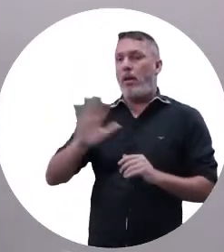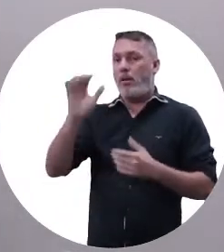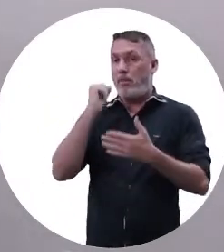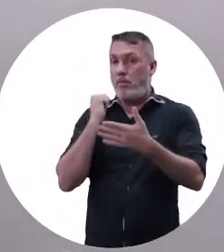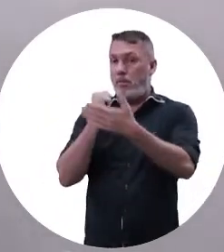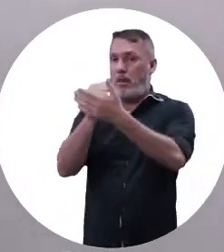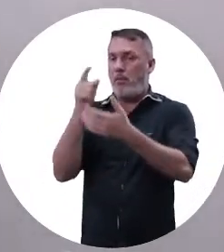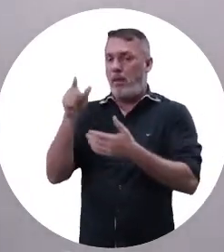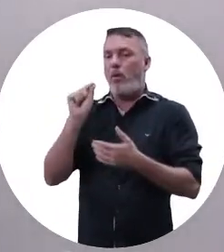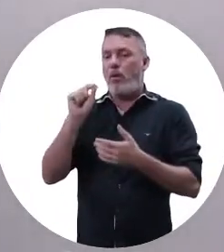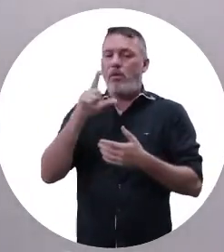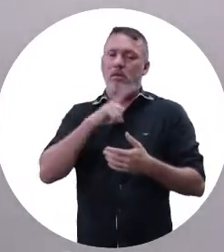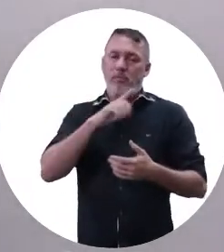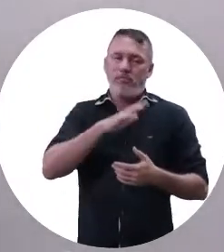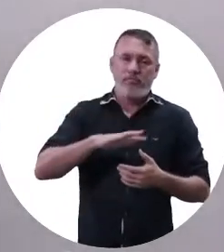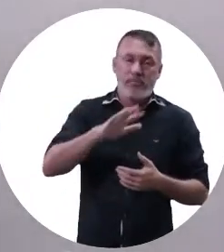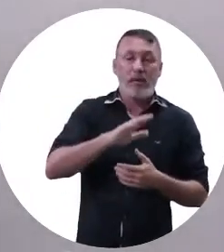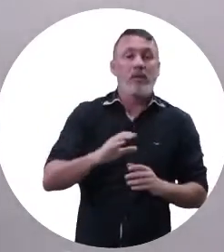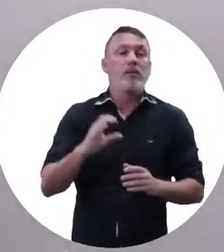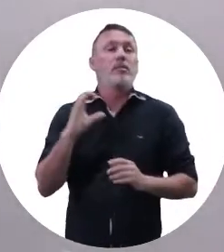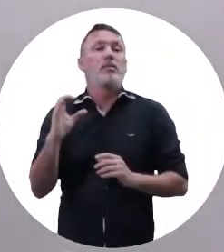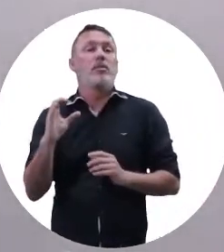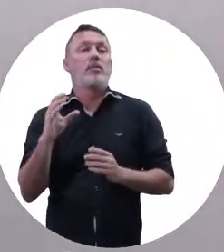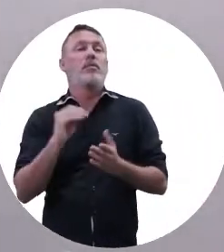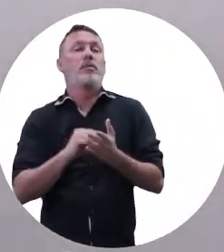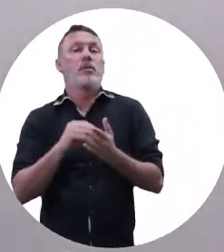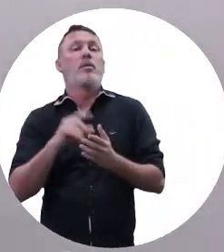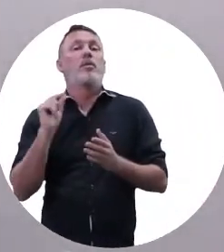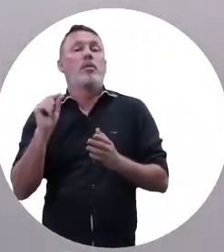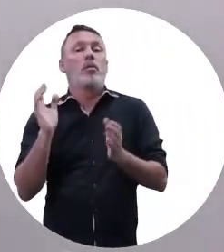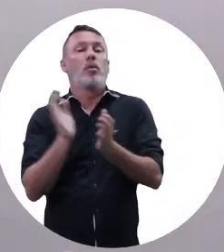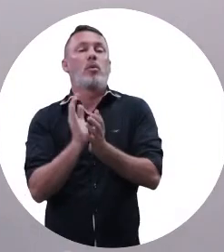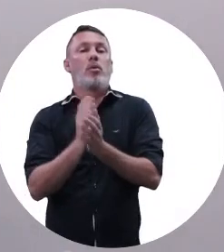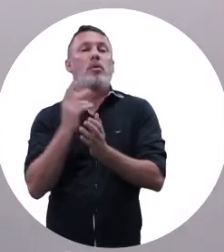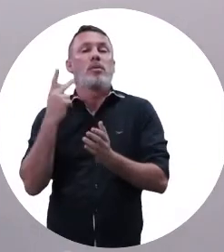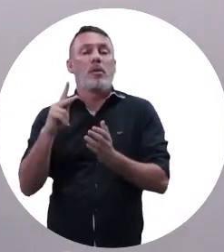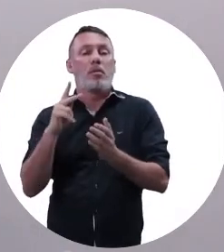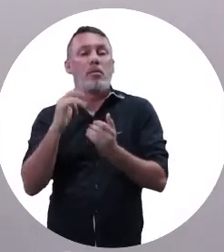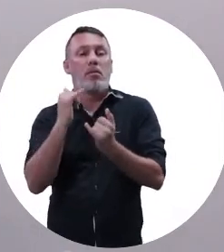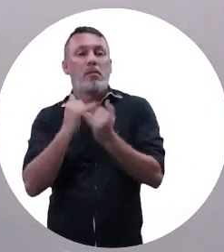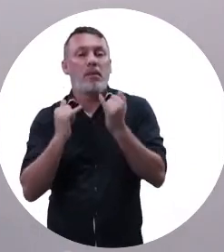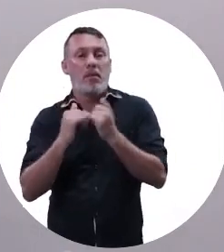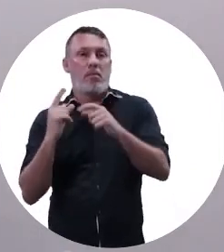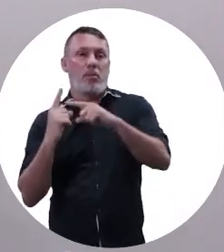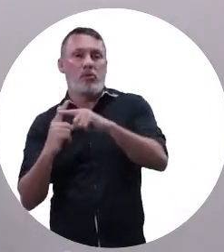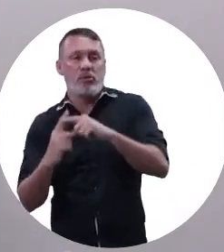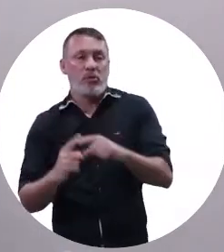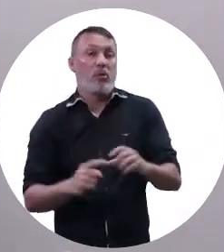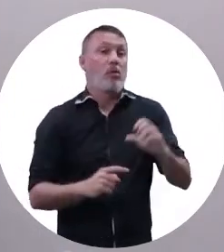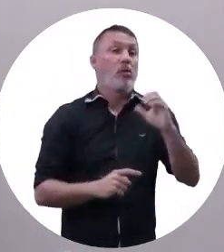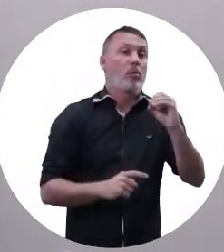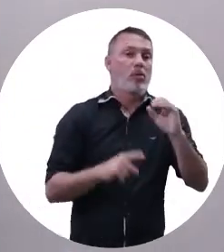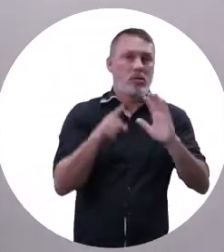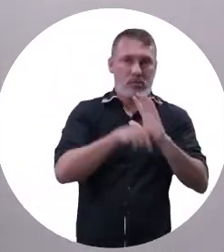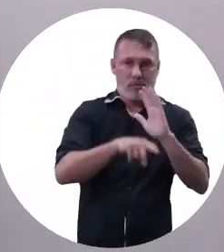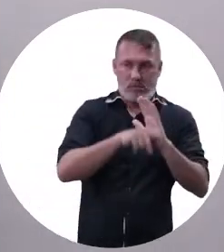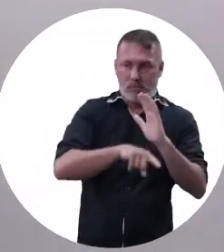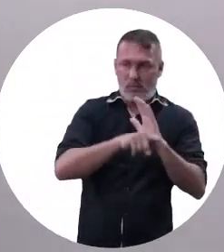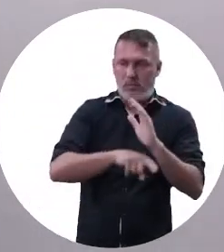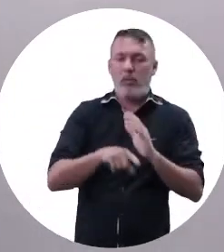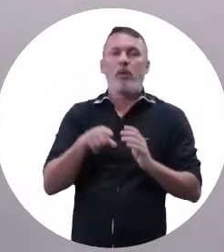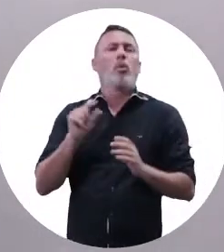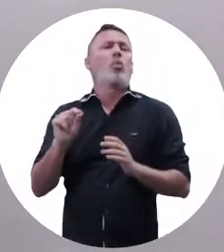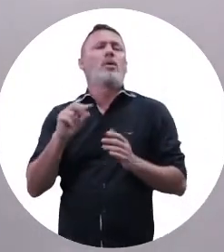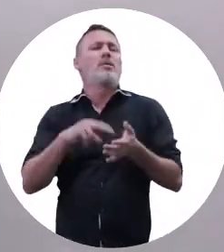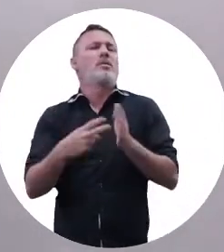gente utiliza para cargas parciais. Logo, o carbono possui carga parcial positiva.